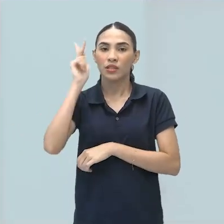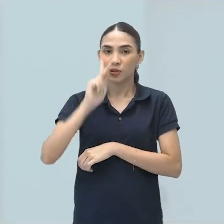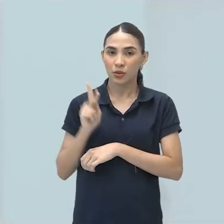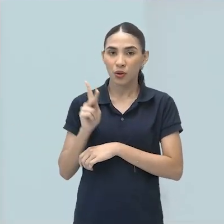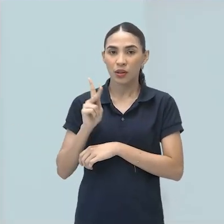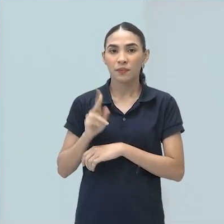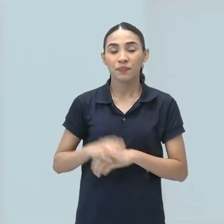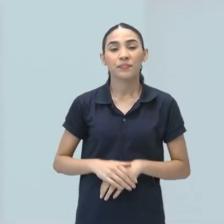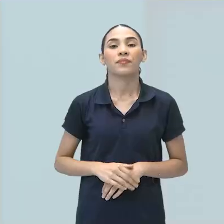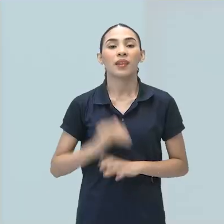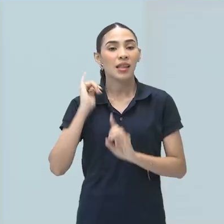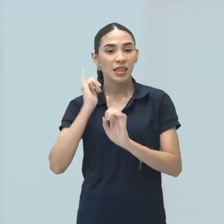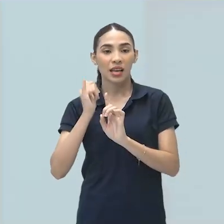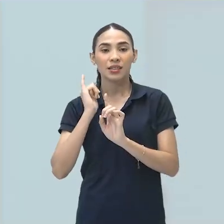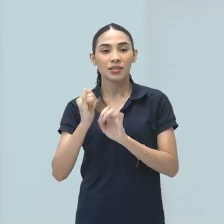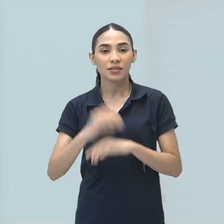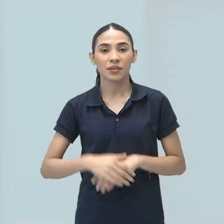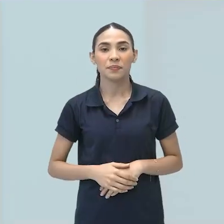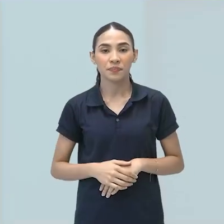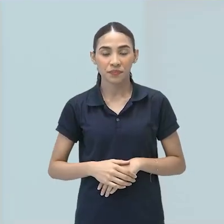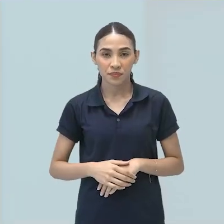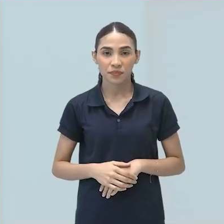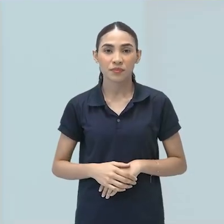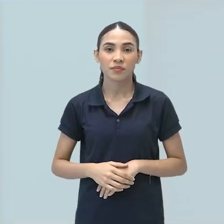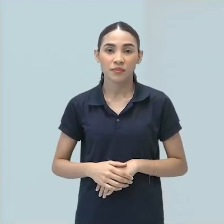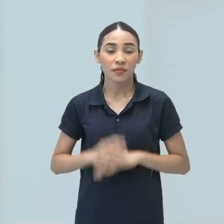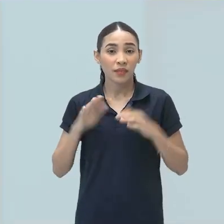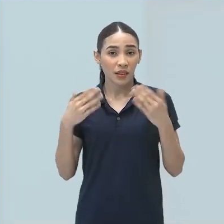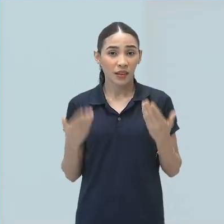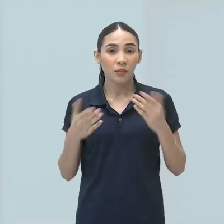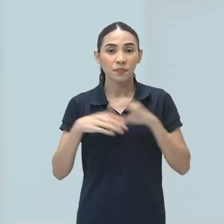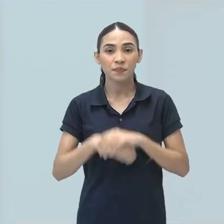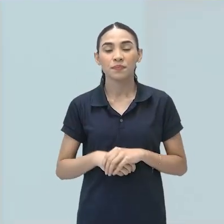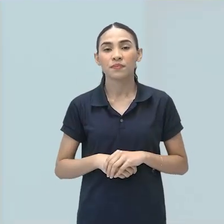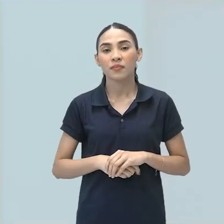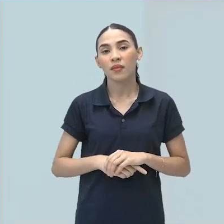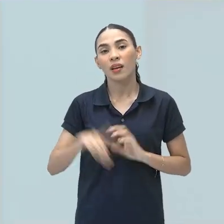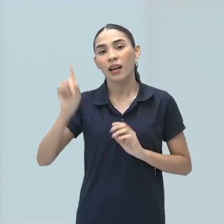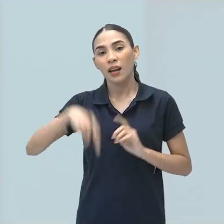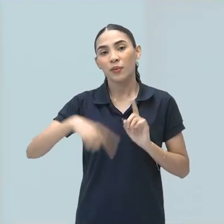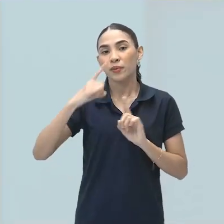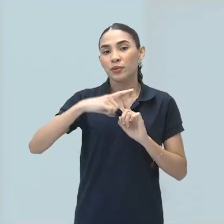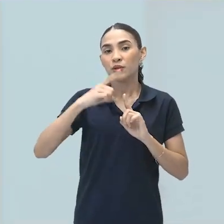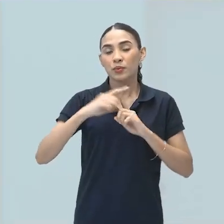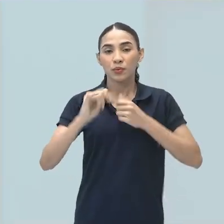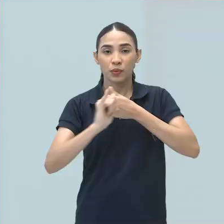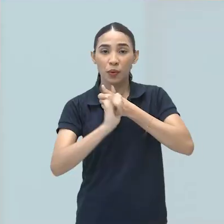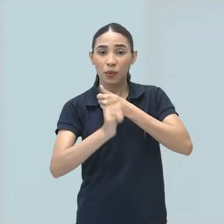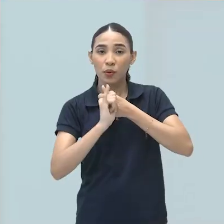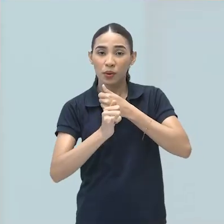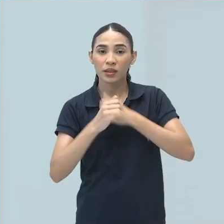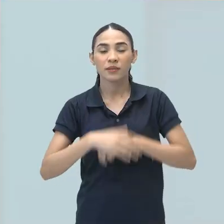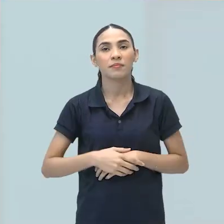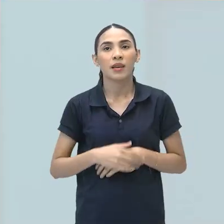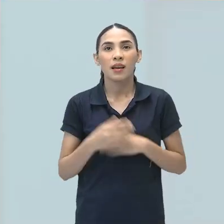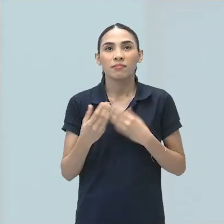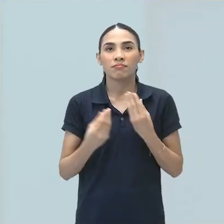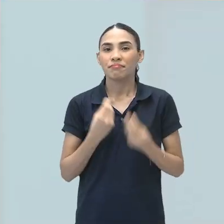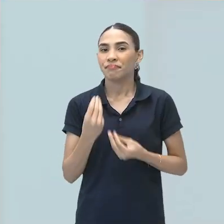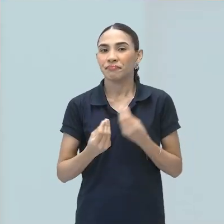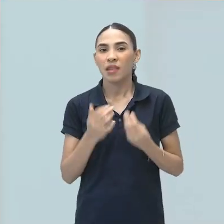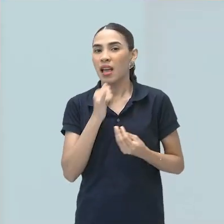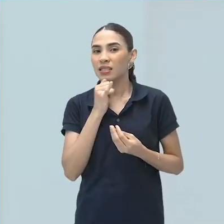história, de uma narrativa, para ser mais precisa. Então, essa é uma forma de crônica que é, digamos